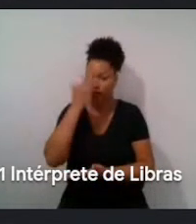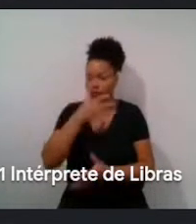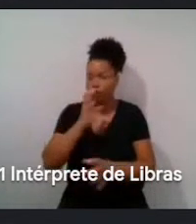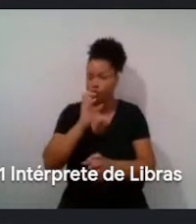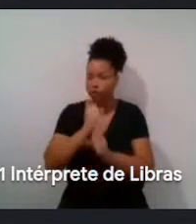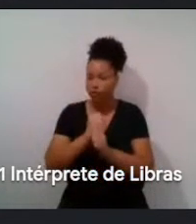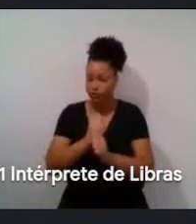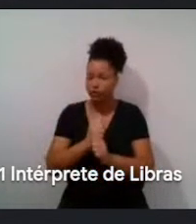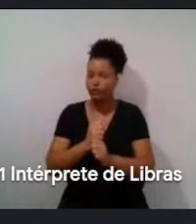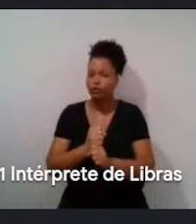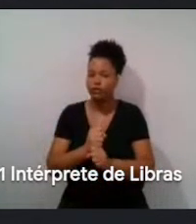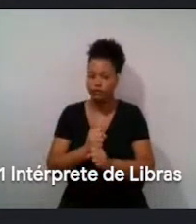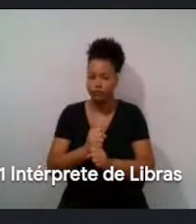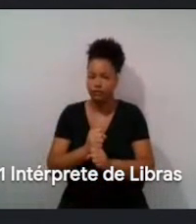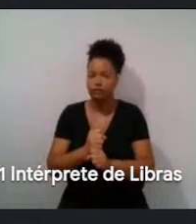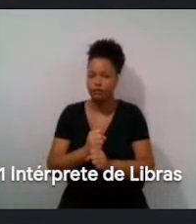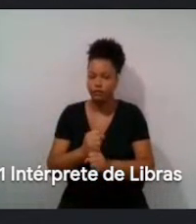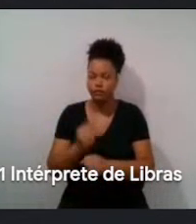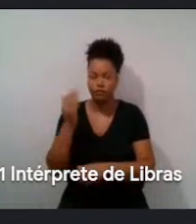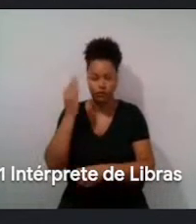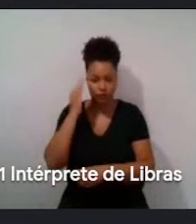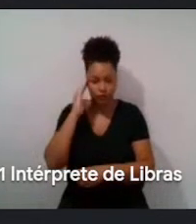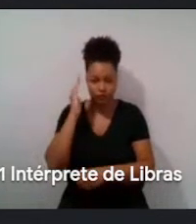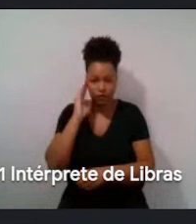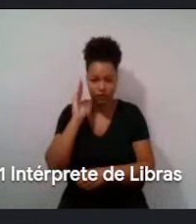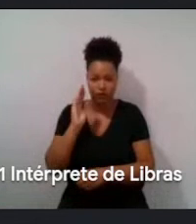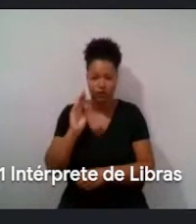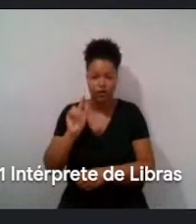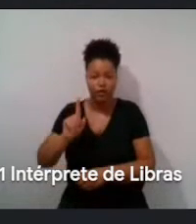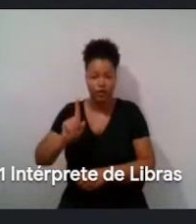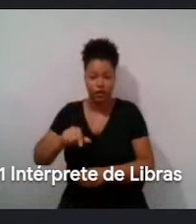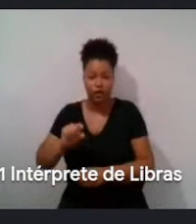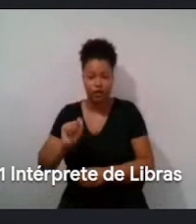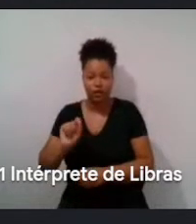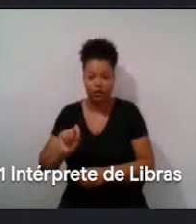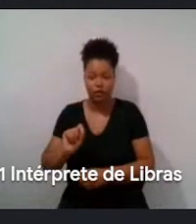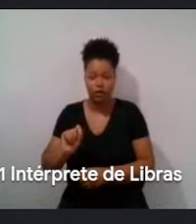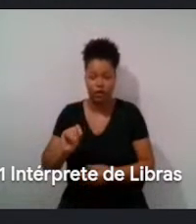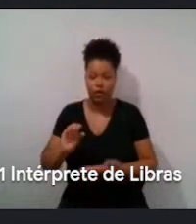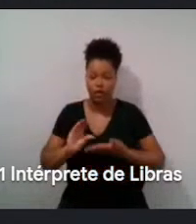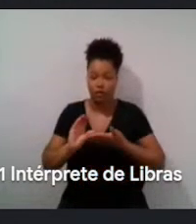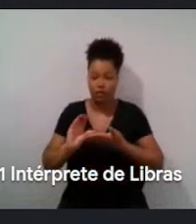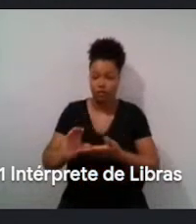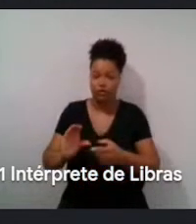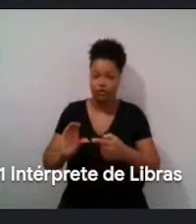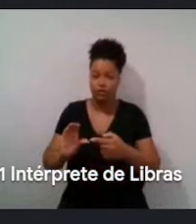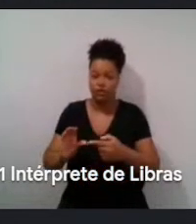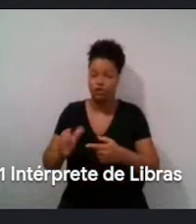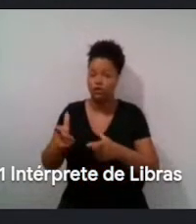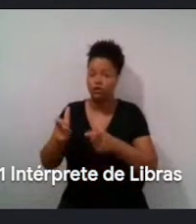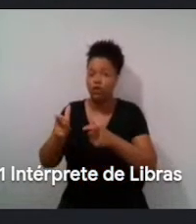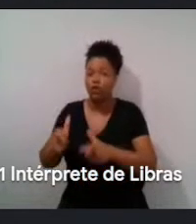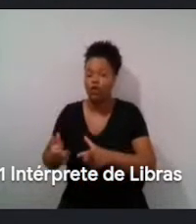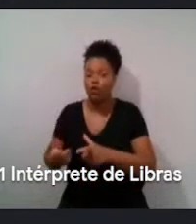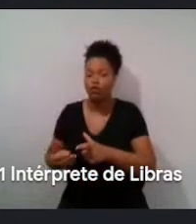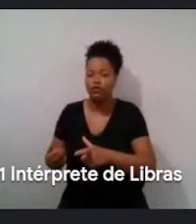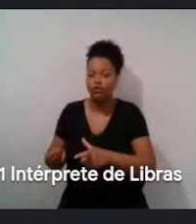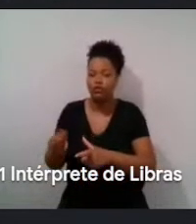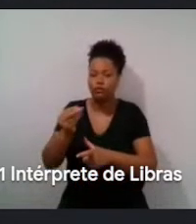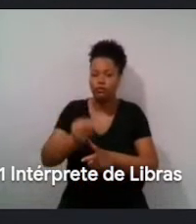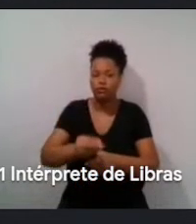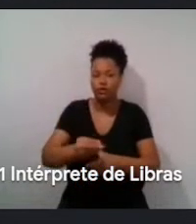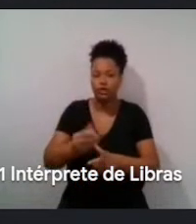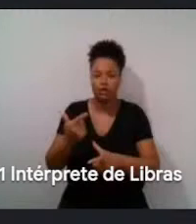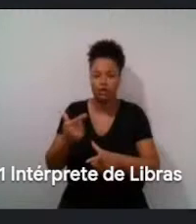contas, entendo que se trata de recurso de origem não identificada. Por